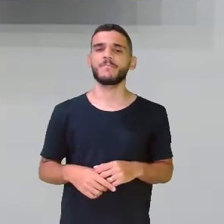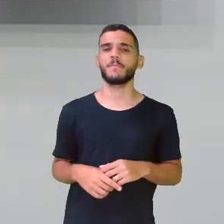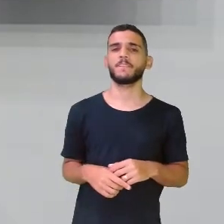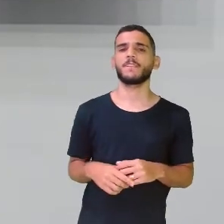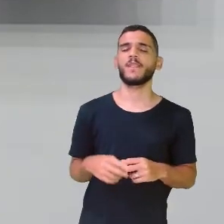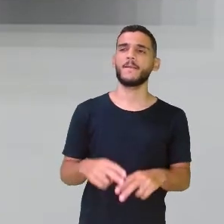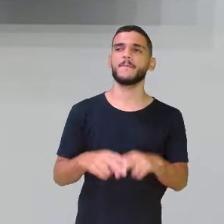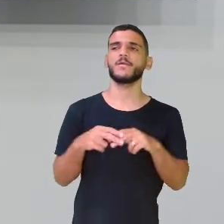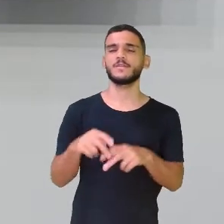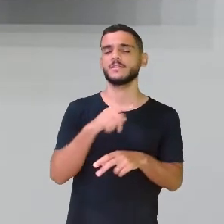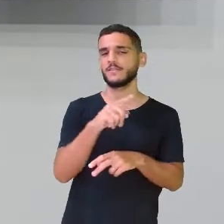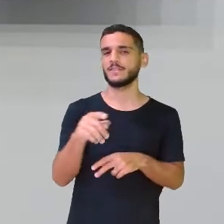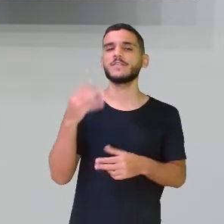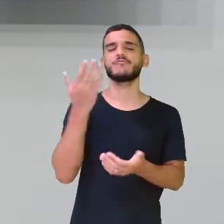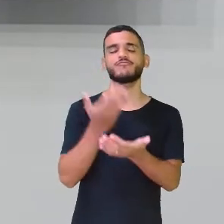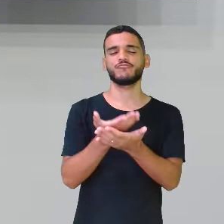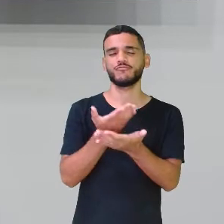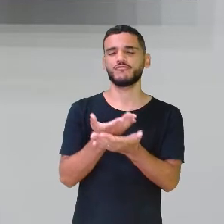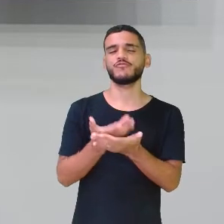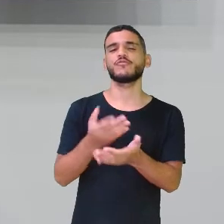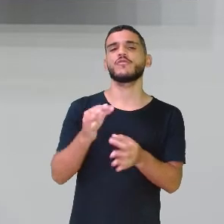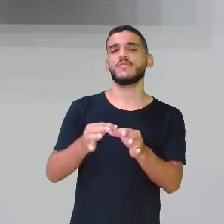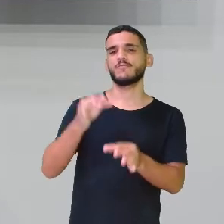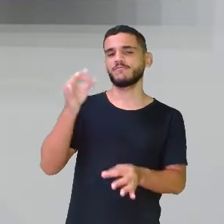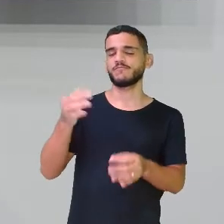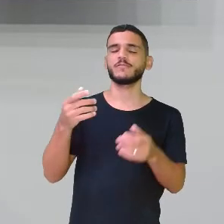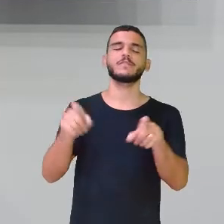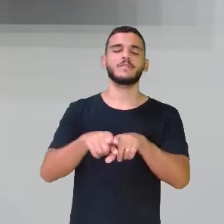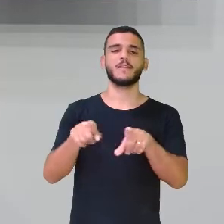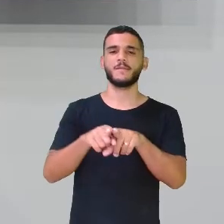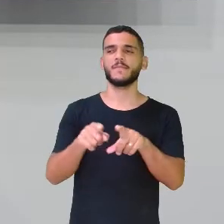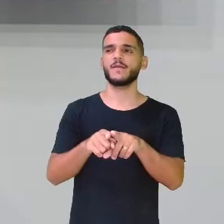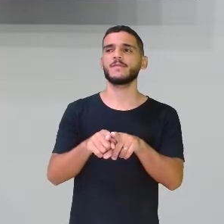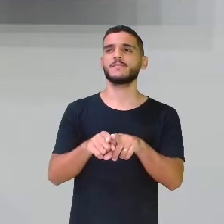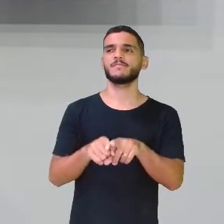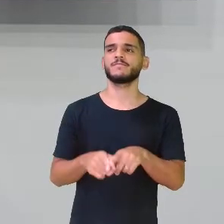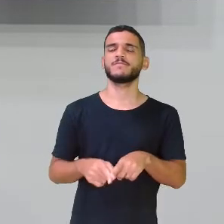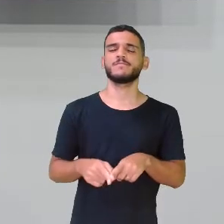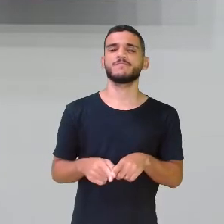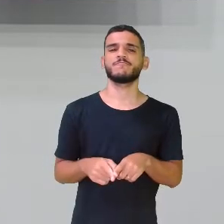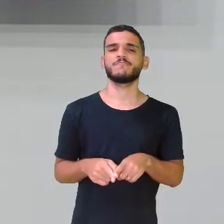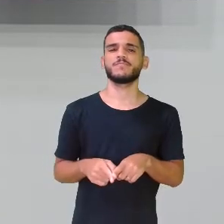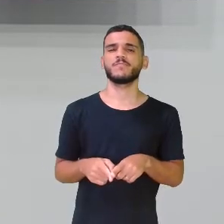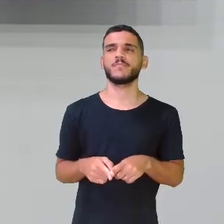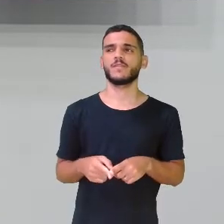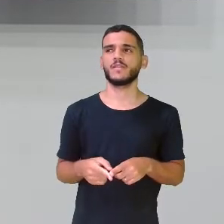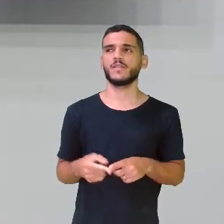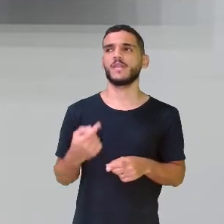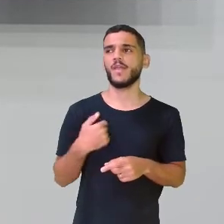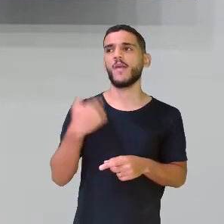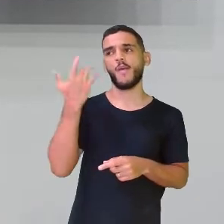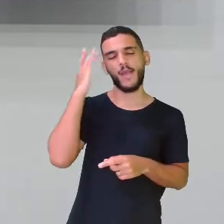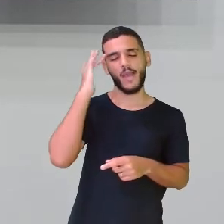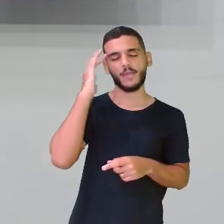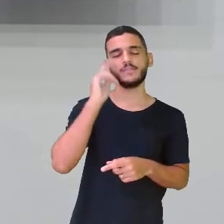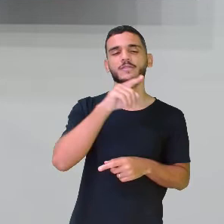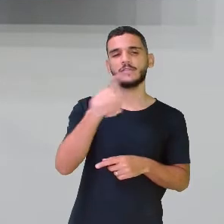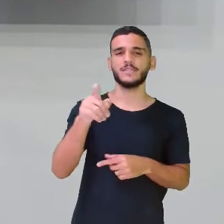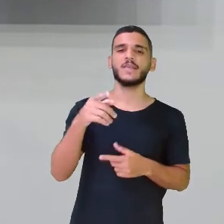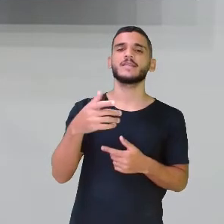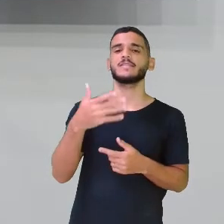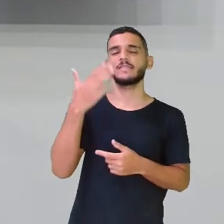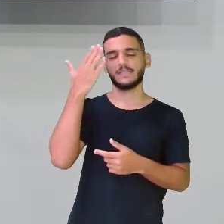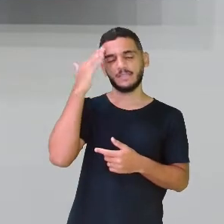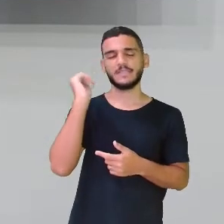que vocês estudam as grandezas e as medidas e que penso que estão desenrolados até demais. Eu